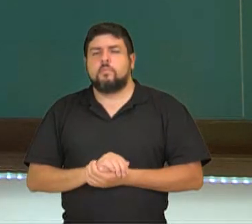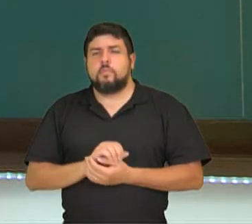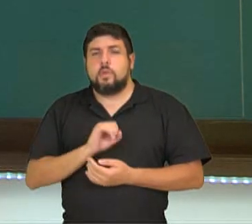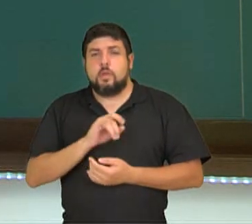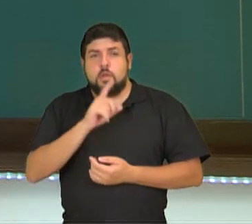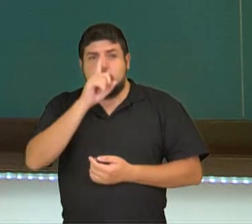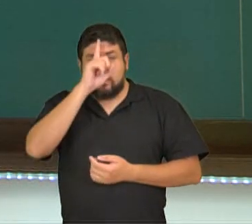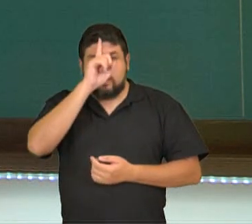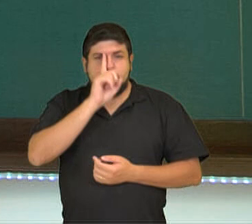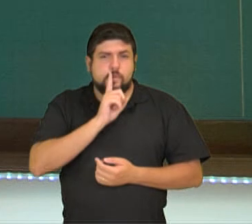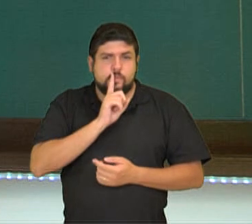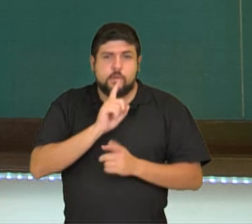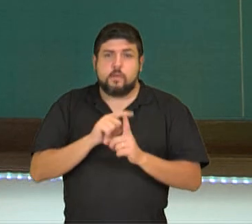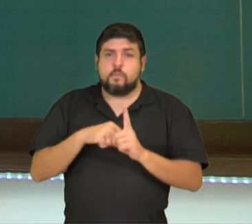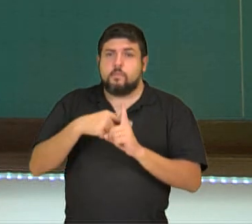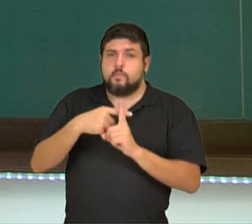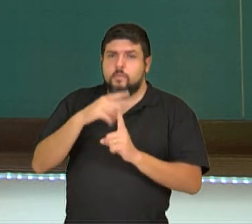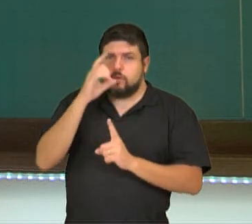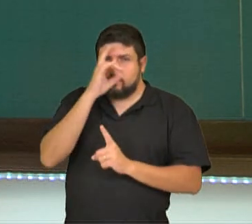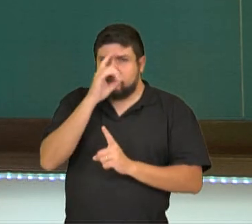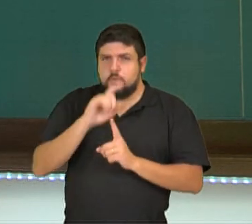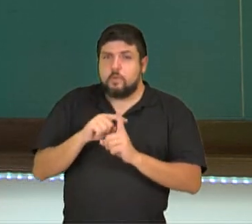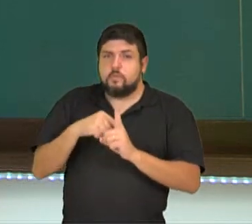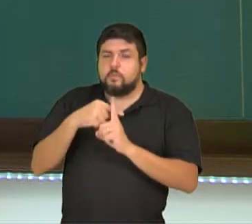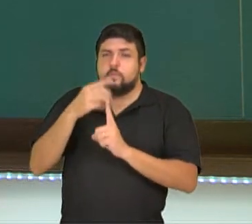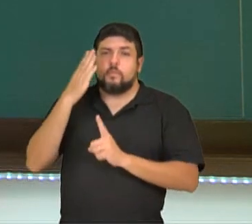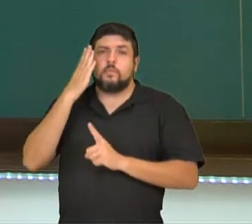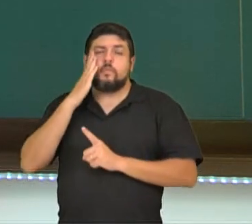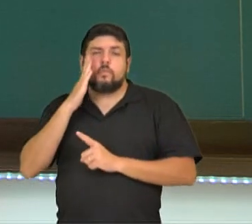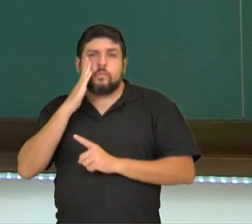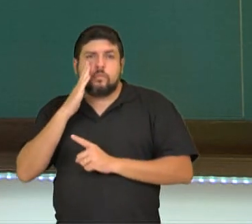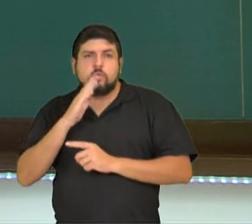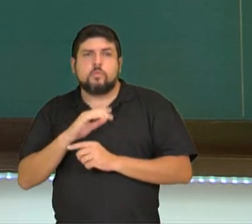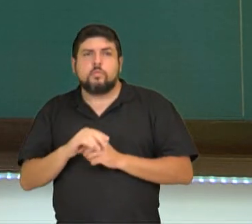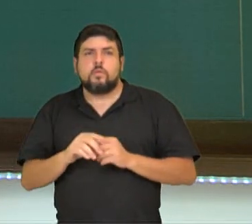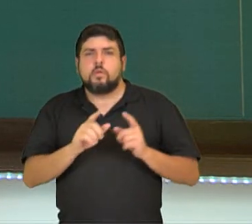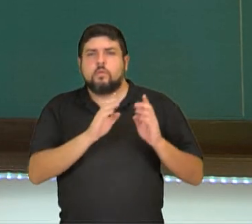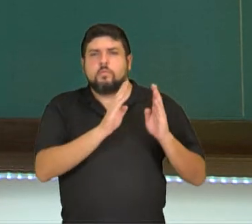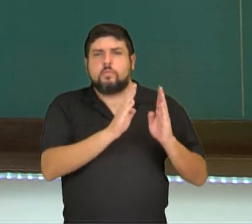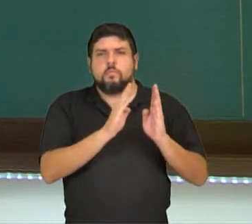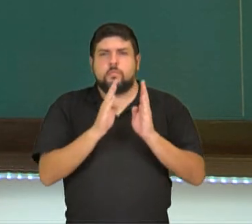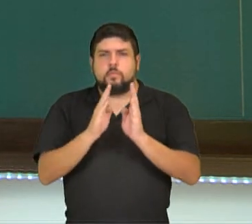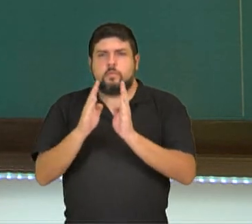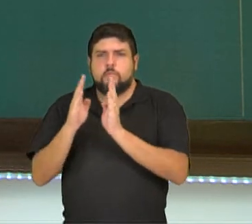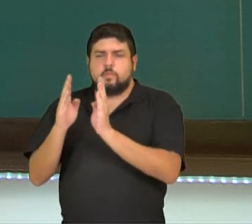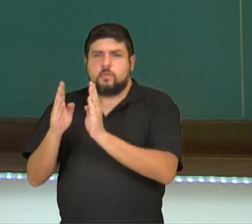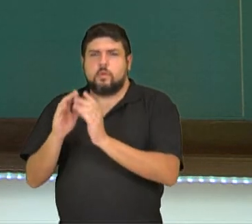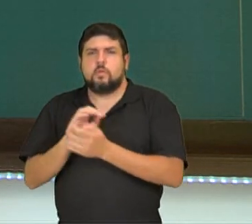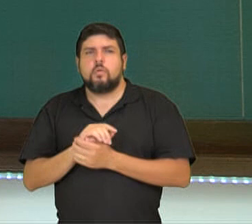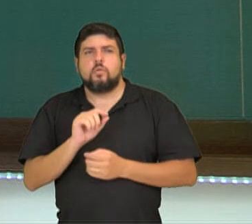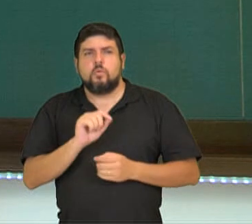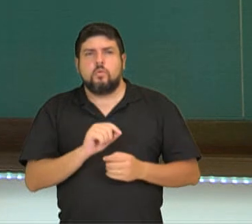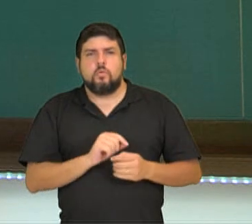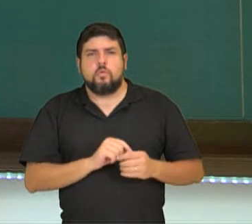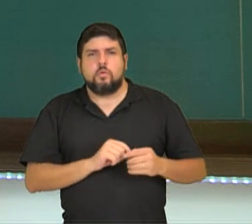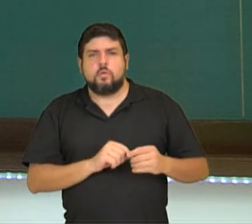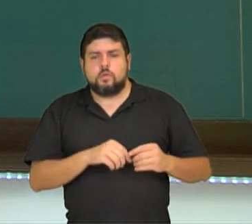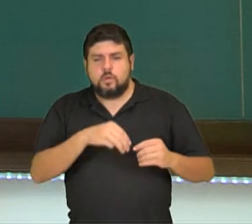amarela, mais área verde, mais área azul, eu vou ter M vezes P, que é a primeira